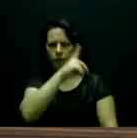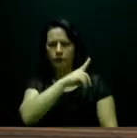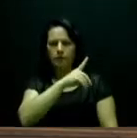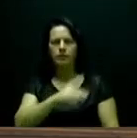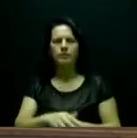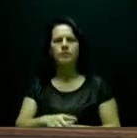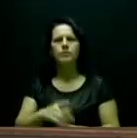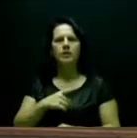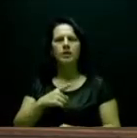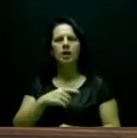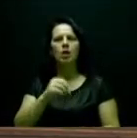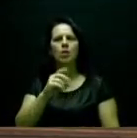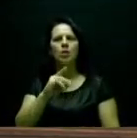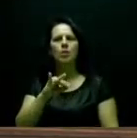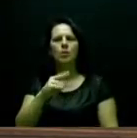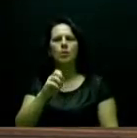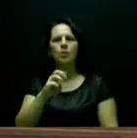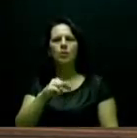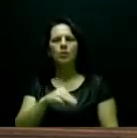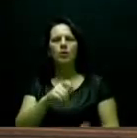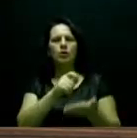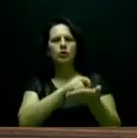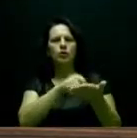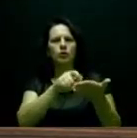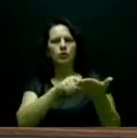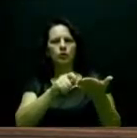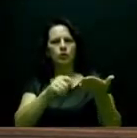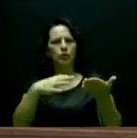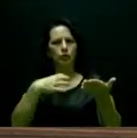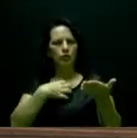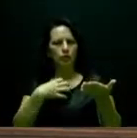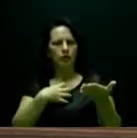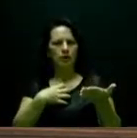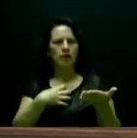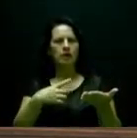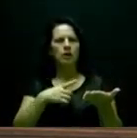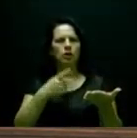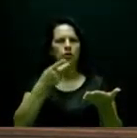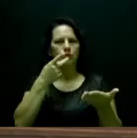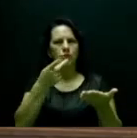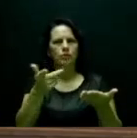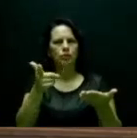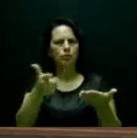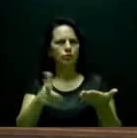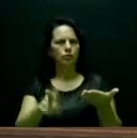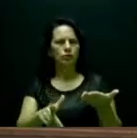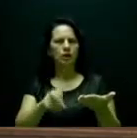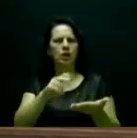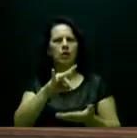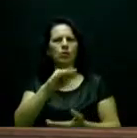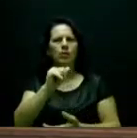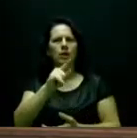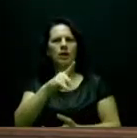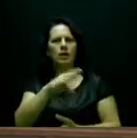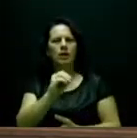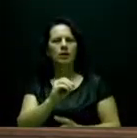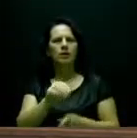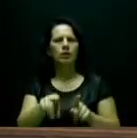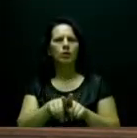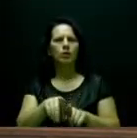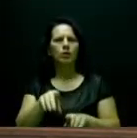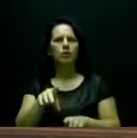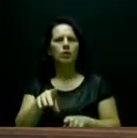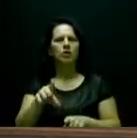aos pressupostos de origem do Executivo e está redigida em regulares formas, cabendo ainda dizer que não encontra vedação por conta de